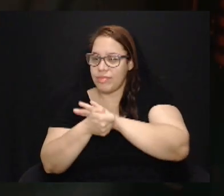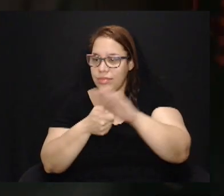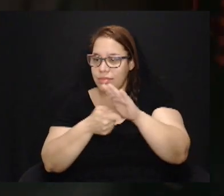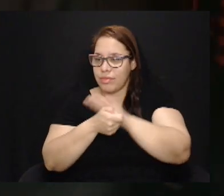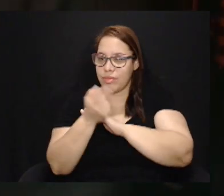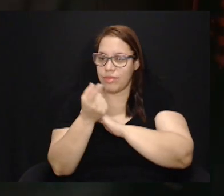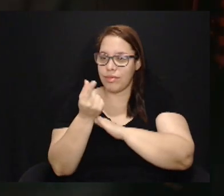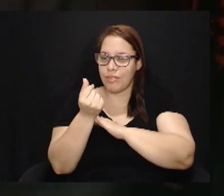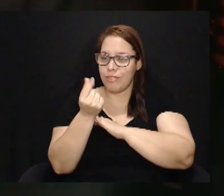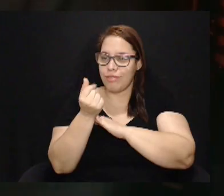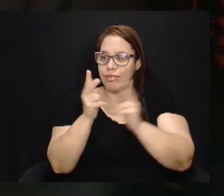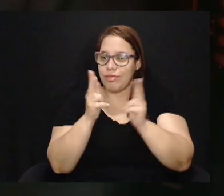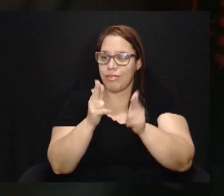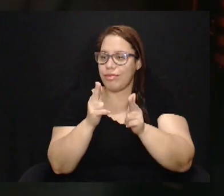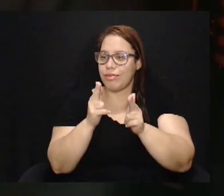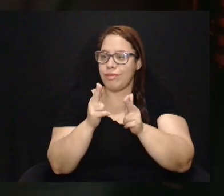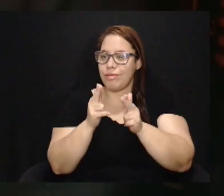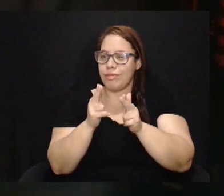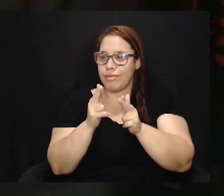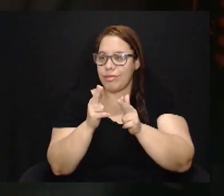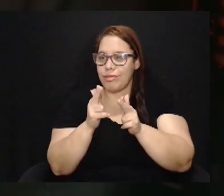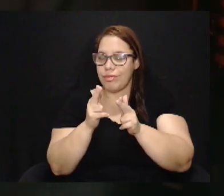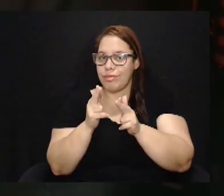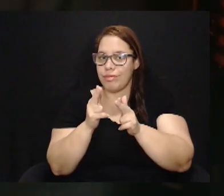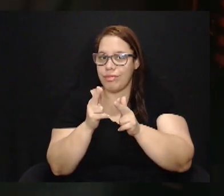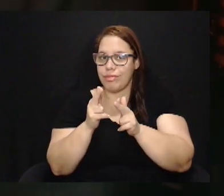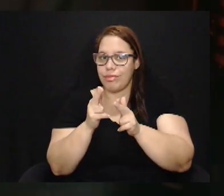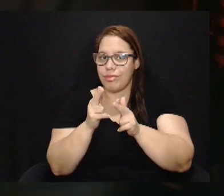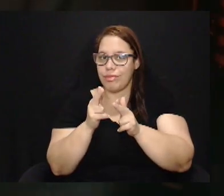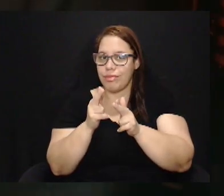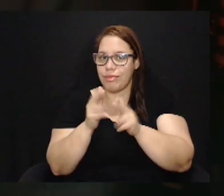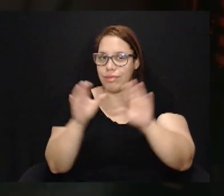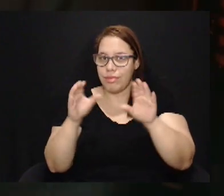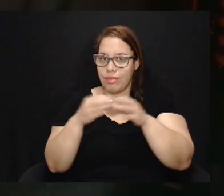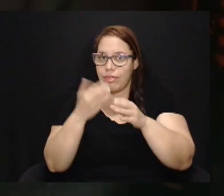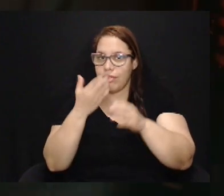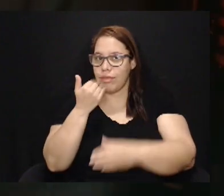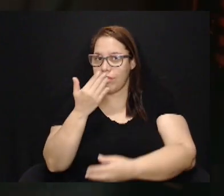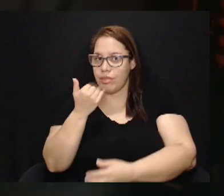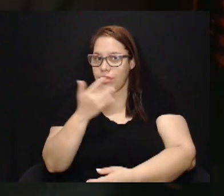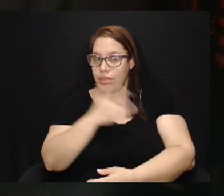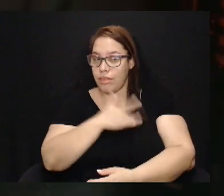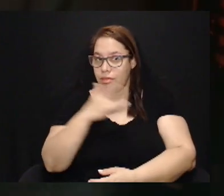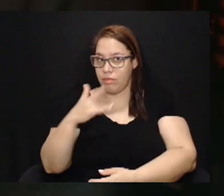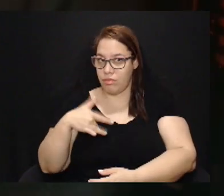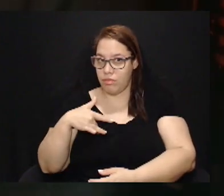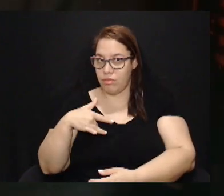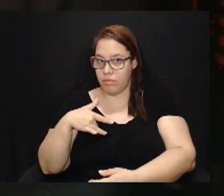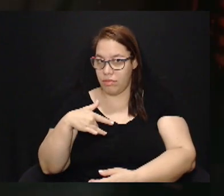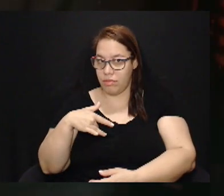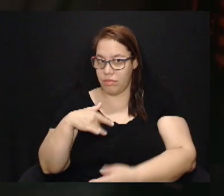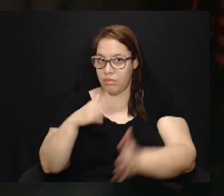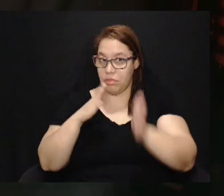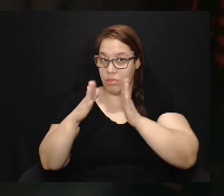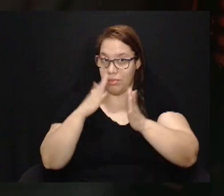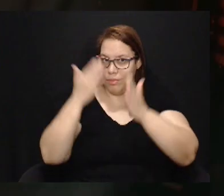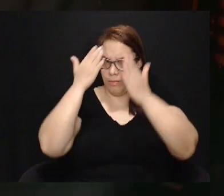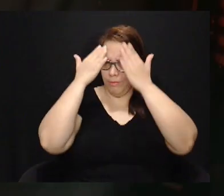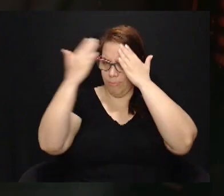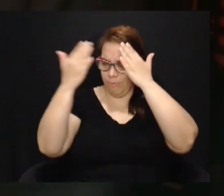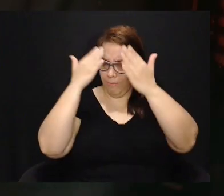valor em um combo de alimentação saudável. Tem uma barreira psicológica que faz a